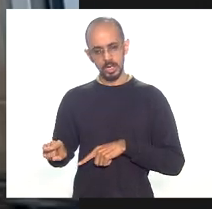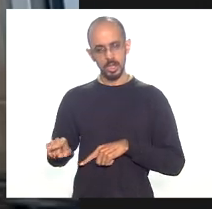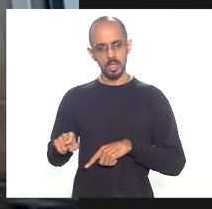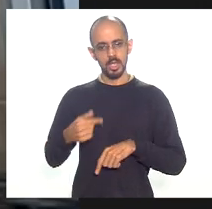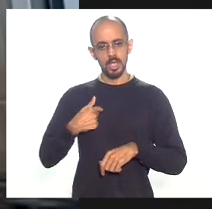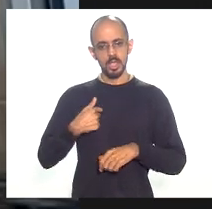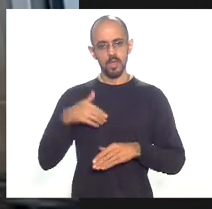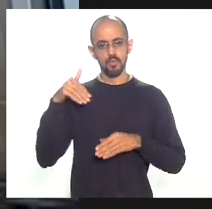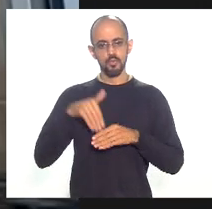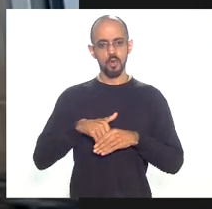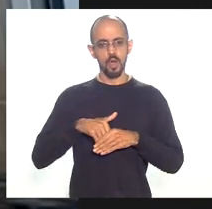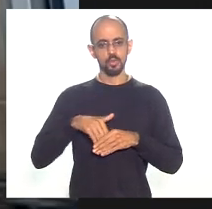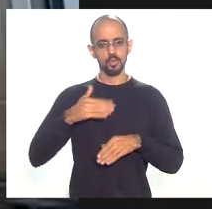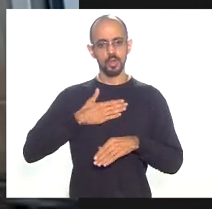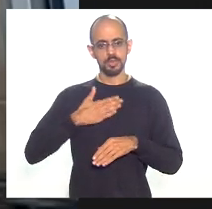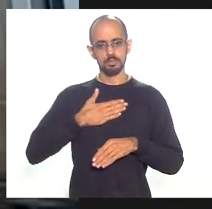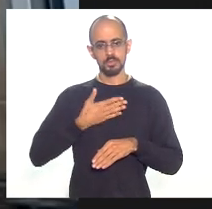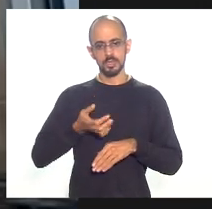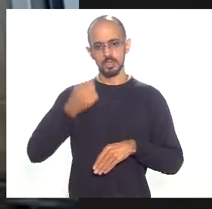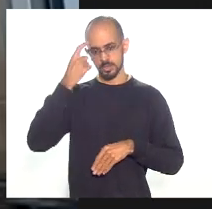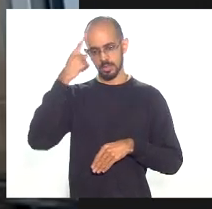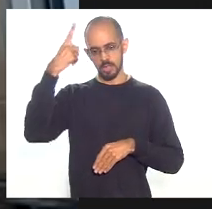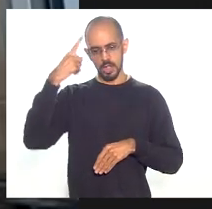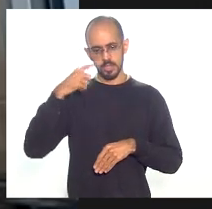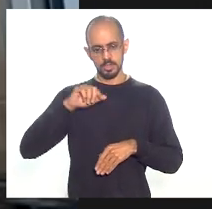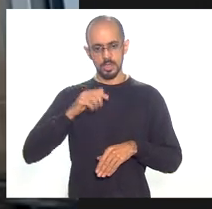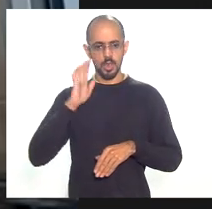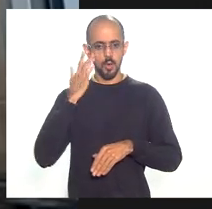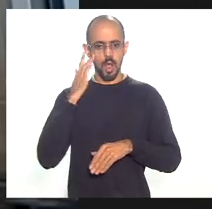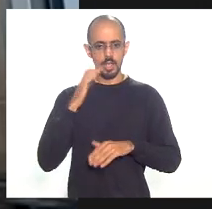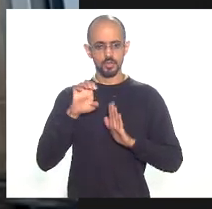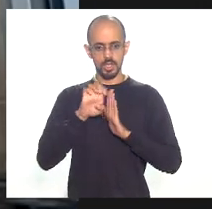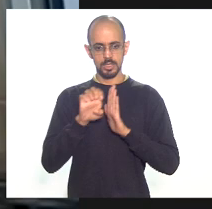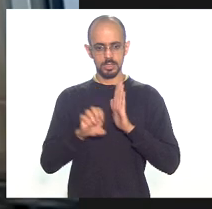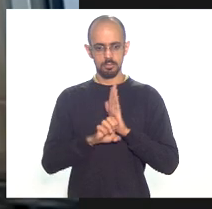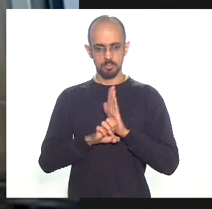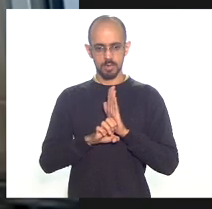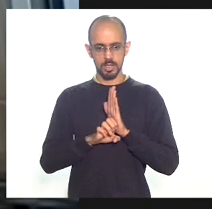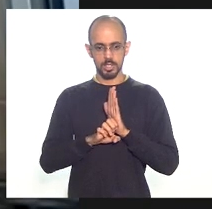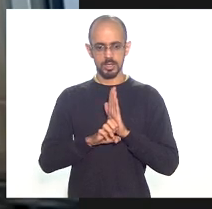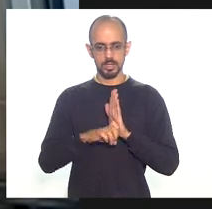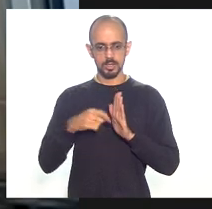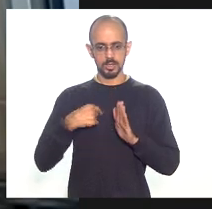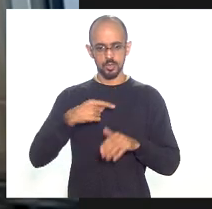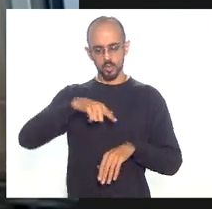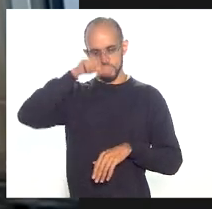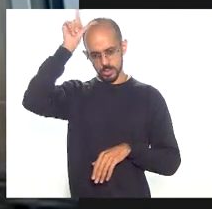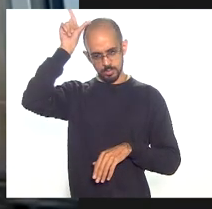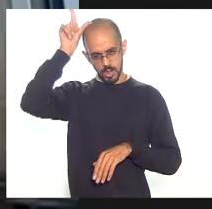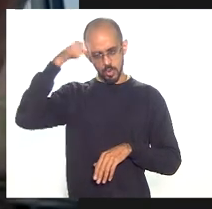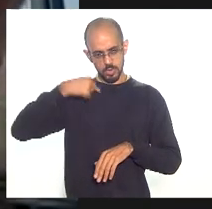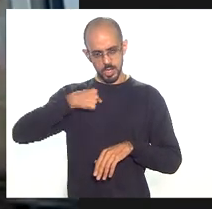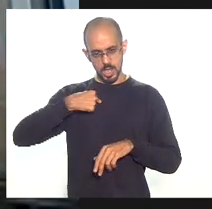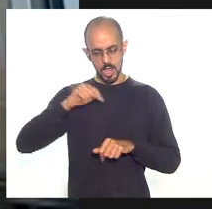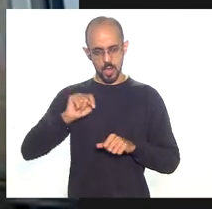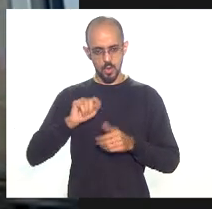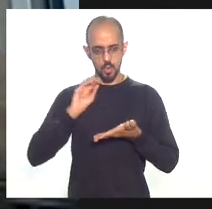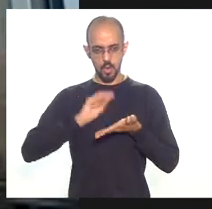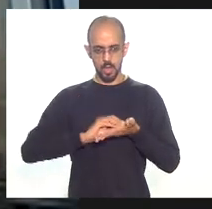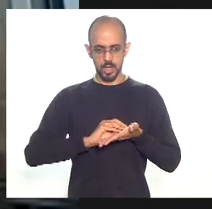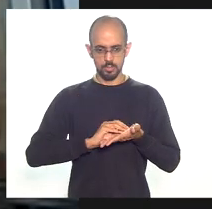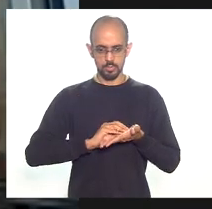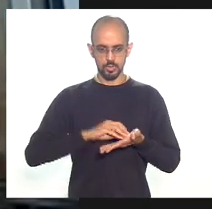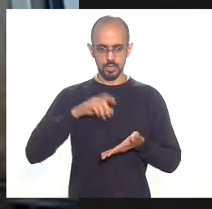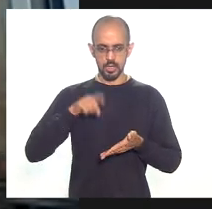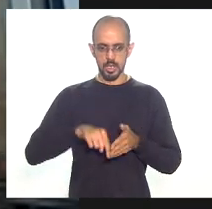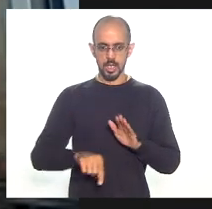meus princípios eu acho que as duas emendas que foi apresentada o deputado dos paul e eu apresentamos são emendas que dizem respeito à lei estadual